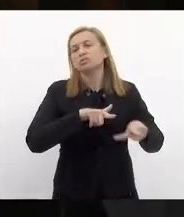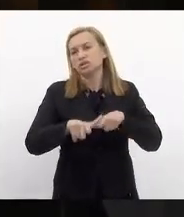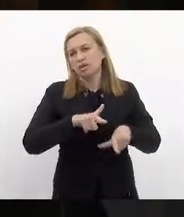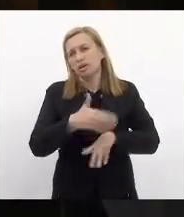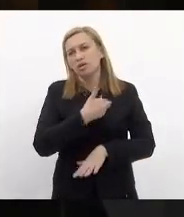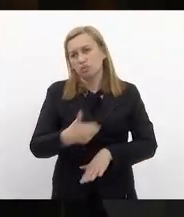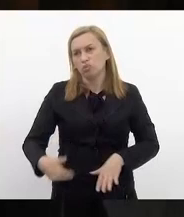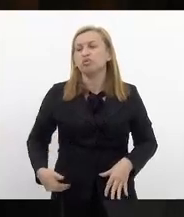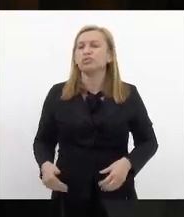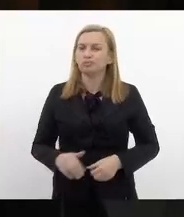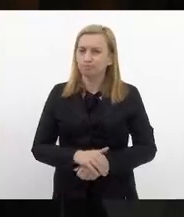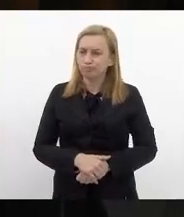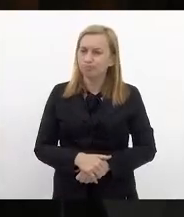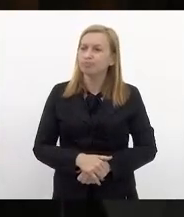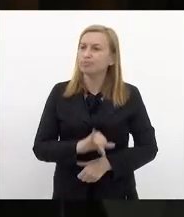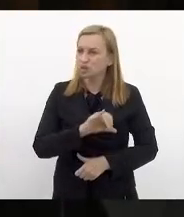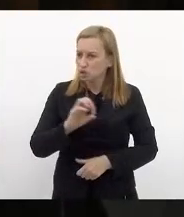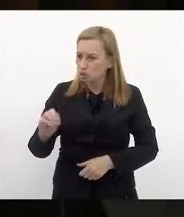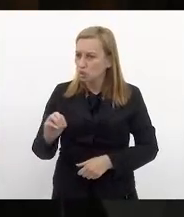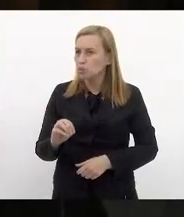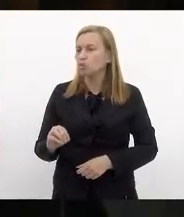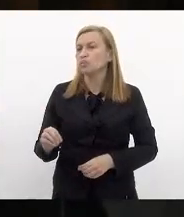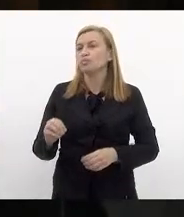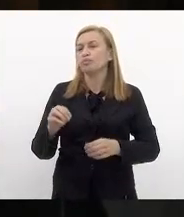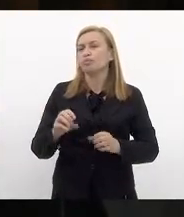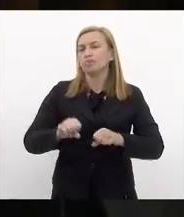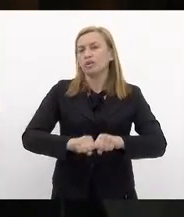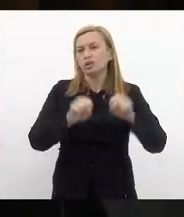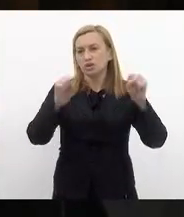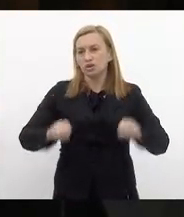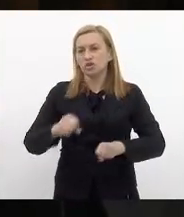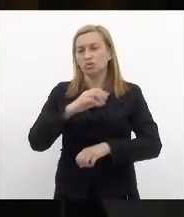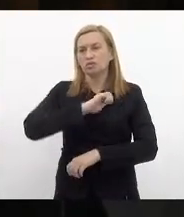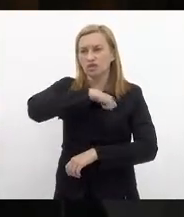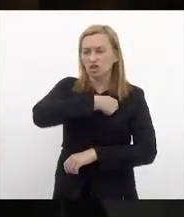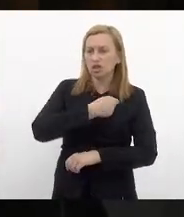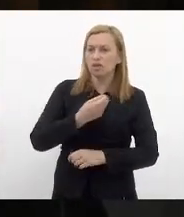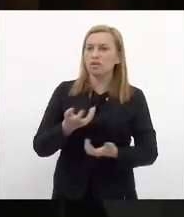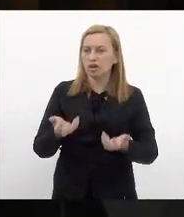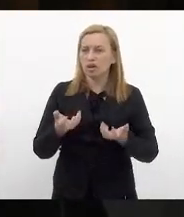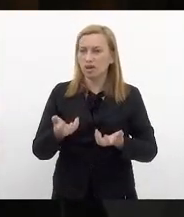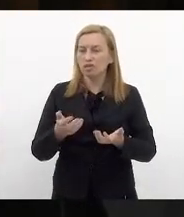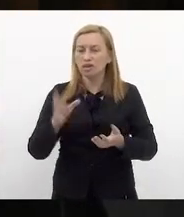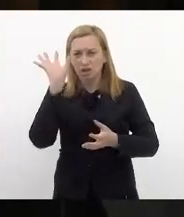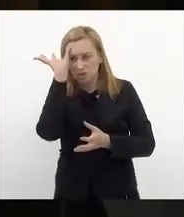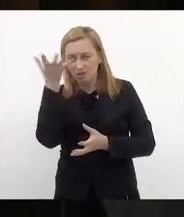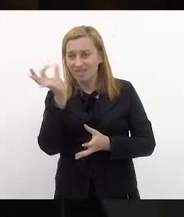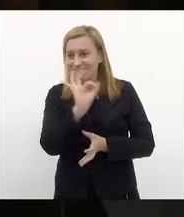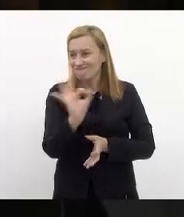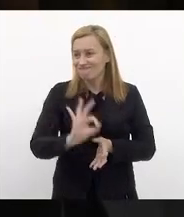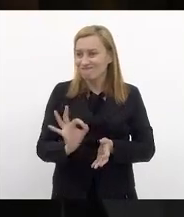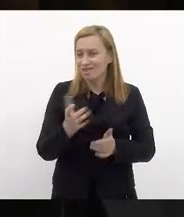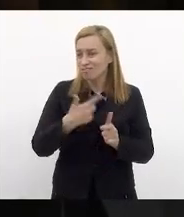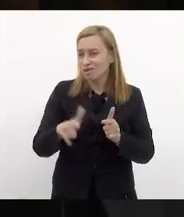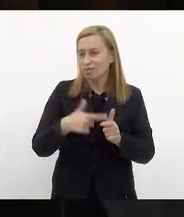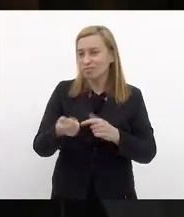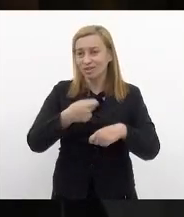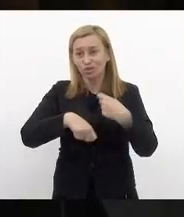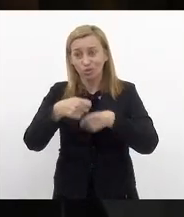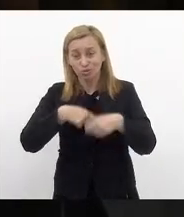públicos. É isso que o regime de recuperação fiscal impõe, sem resolver nenhum dos nossos problemas